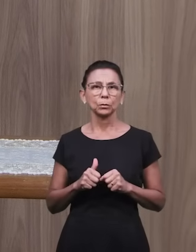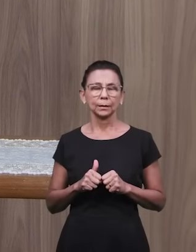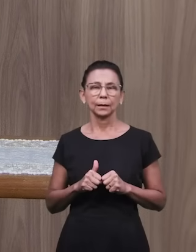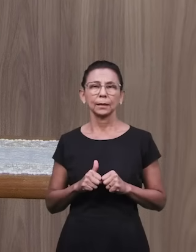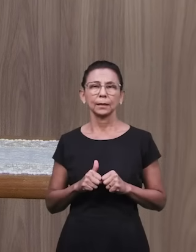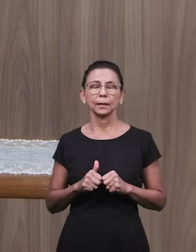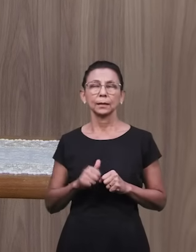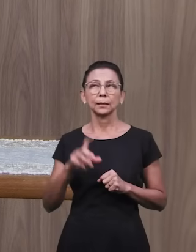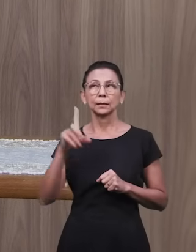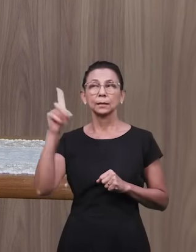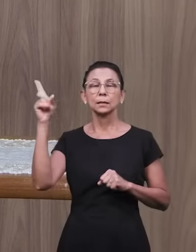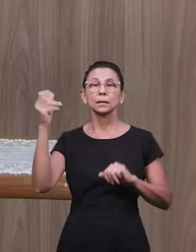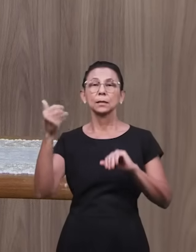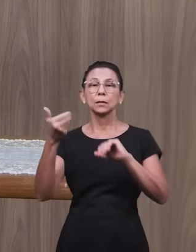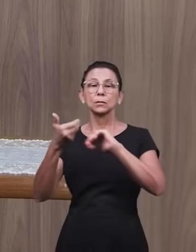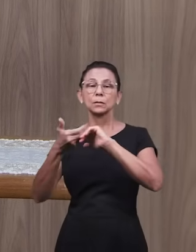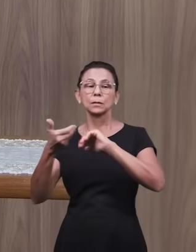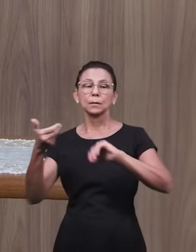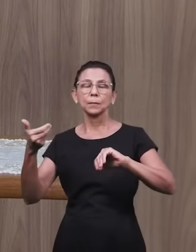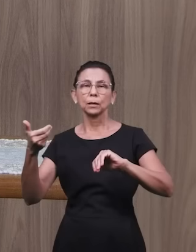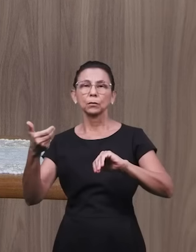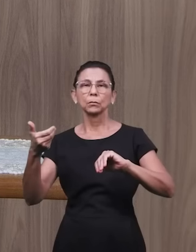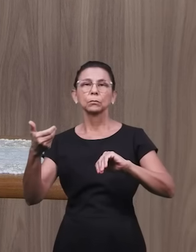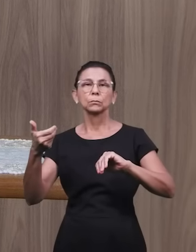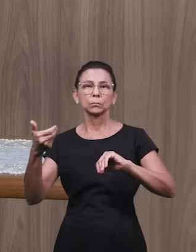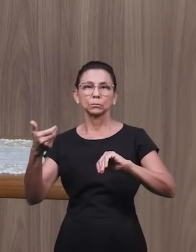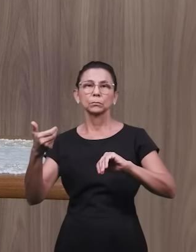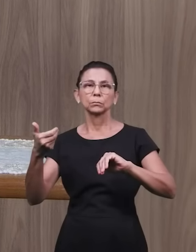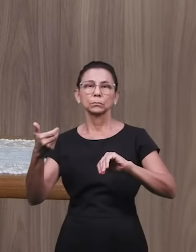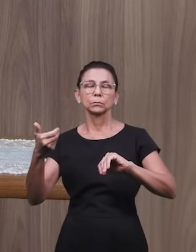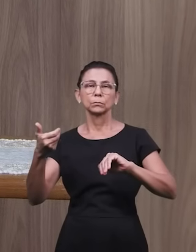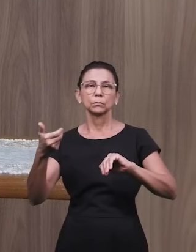foi separada do mundo,